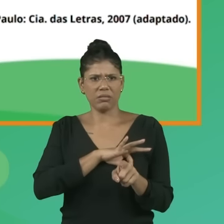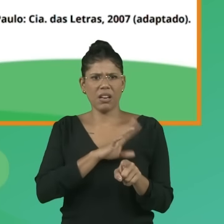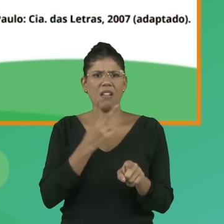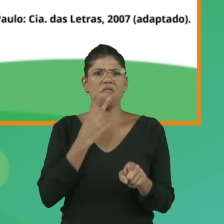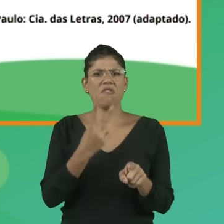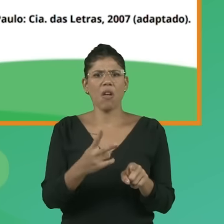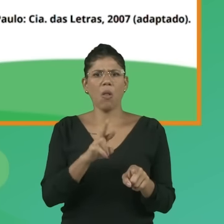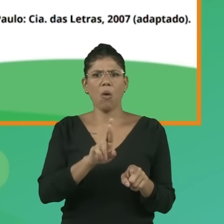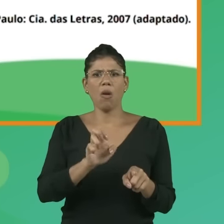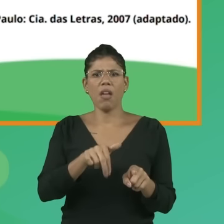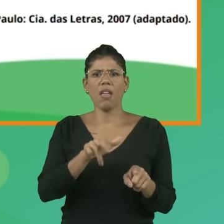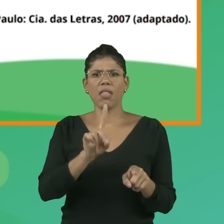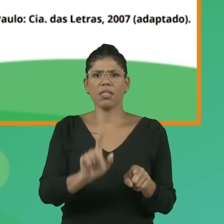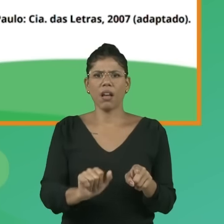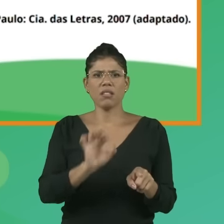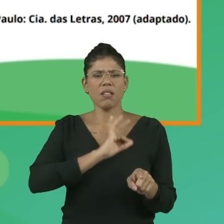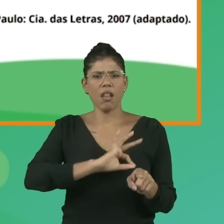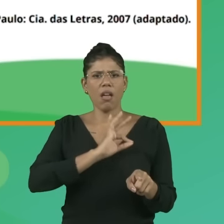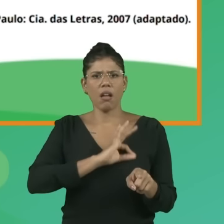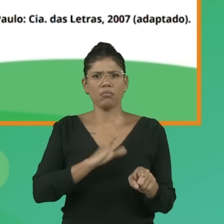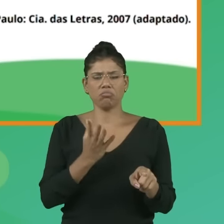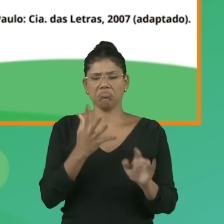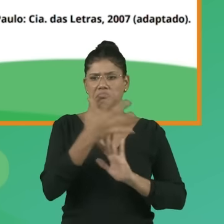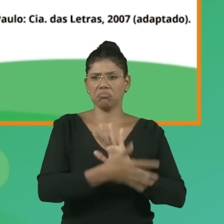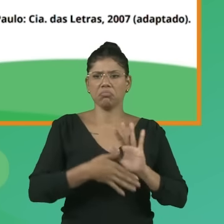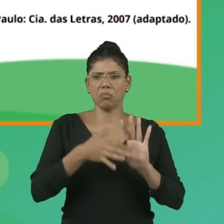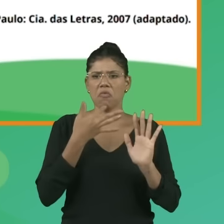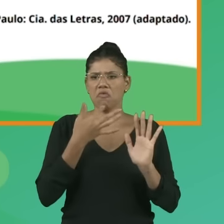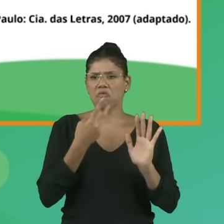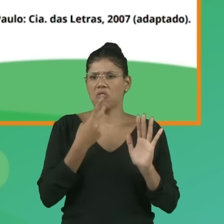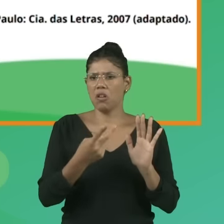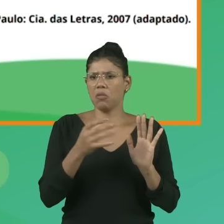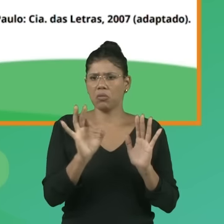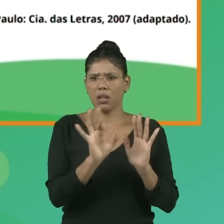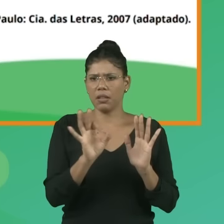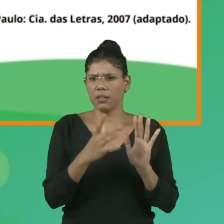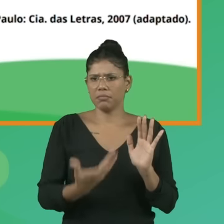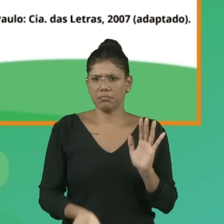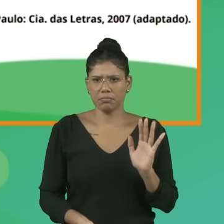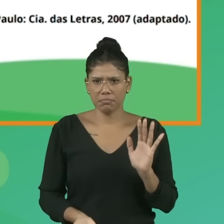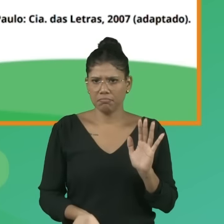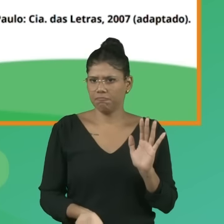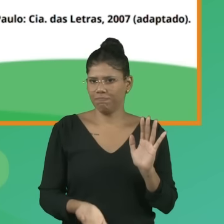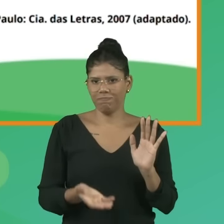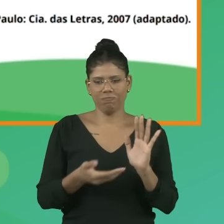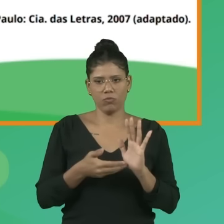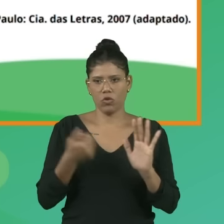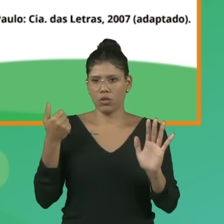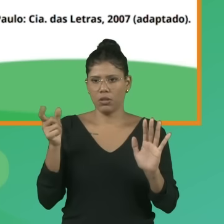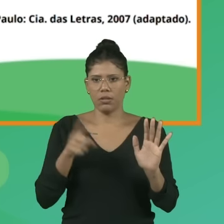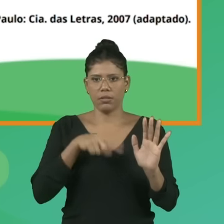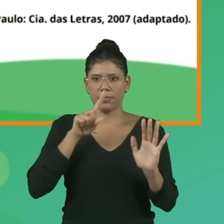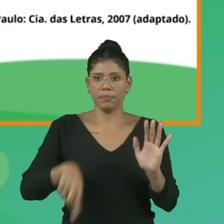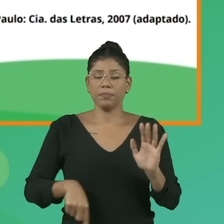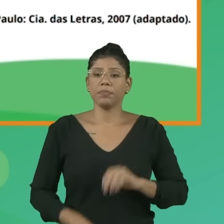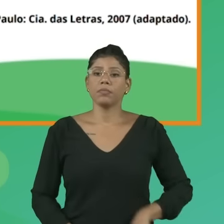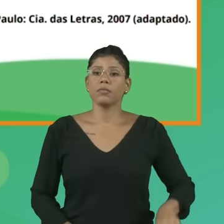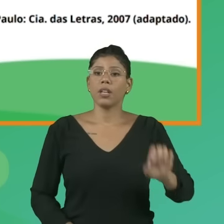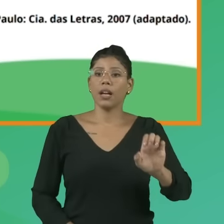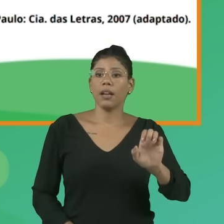chega a citar isso nesse texto, nesse quadrinho. Então, a gente não enxerga isso aqui. E letra E,